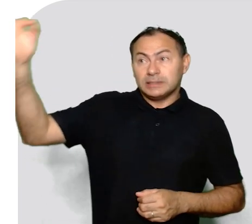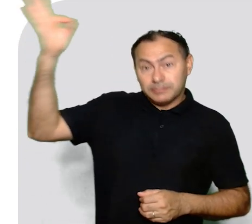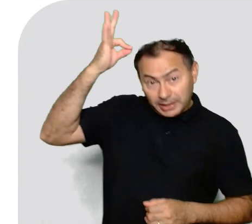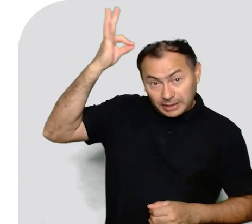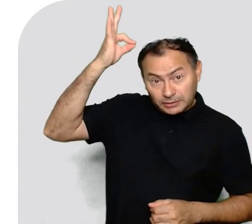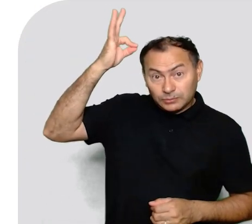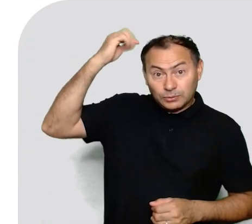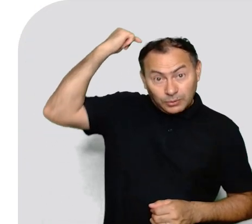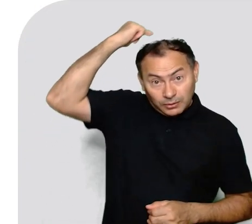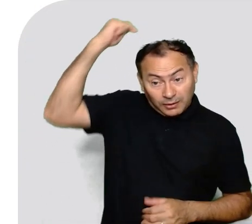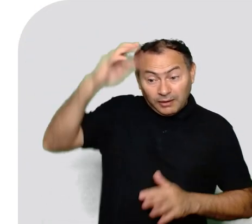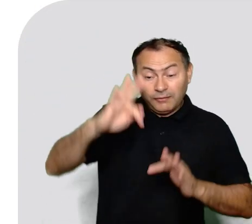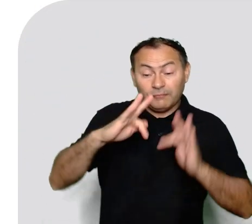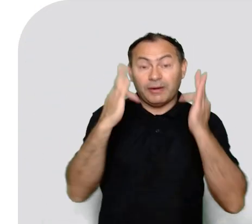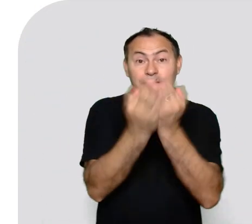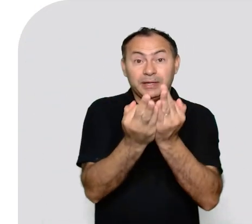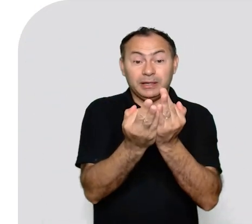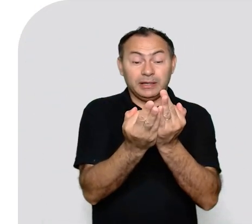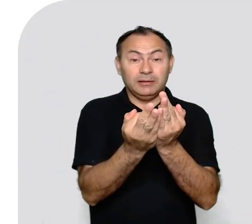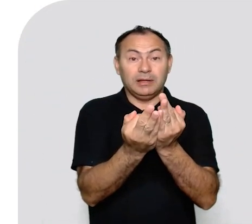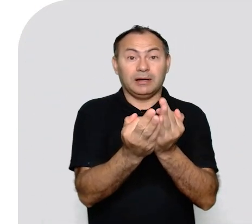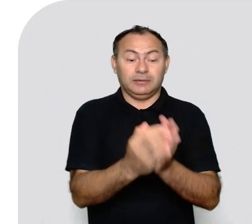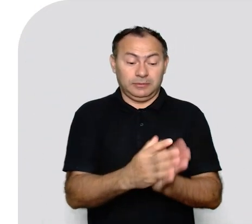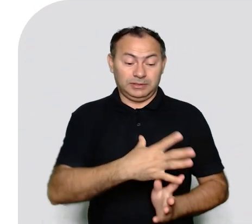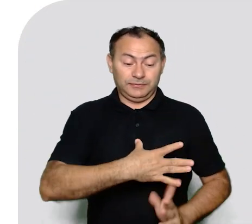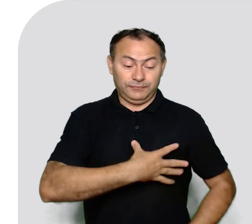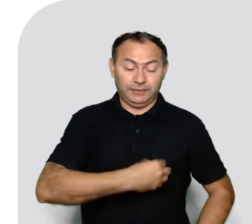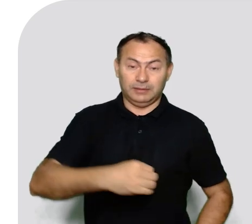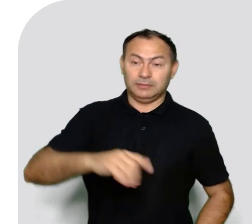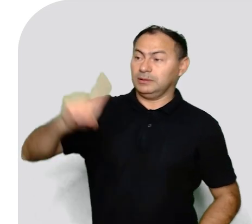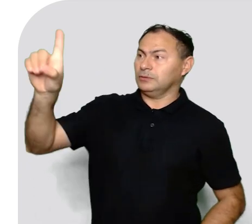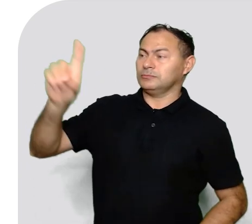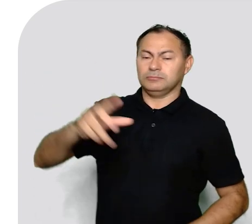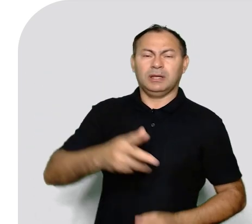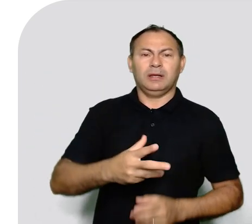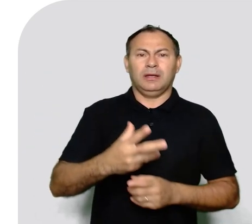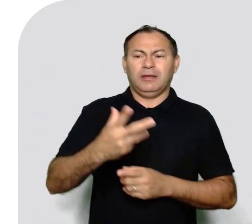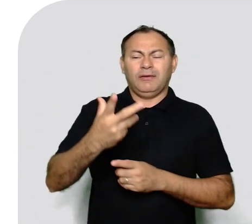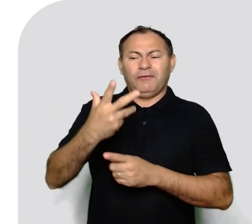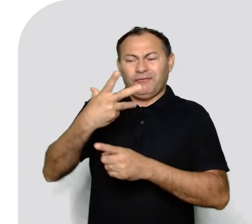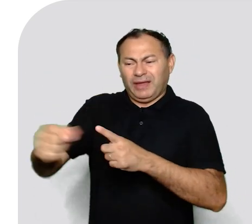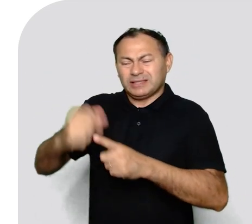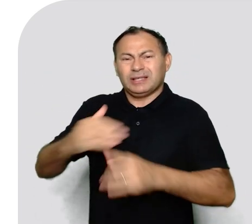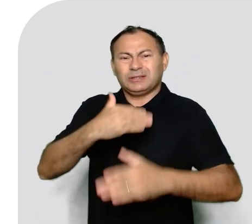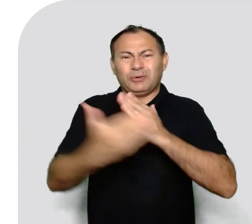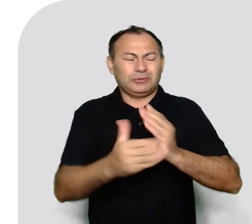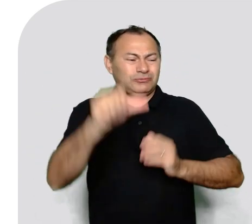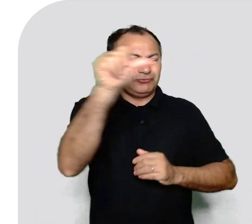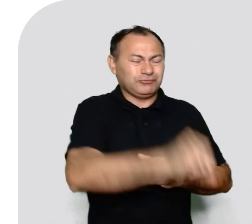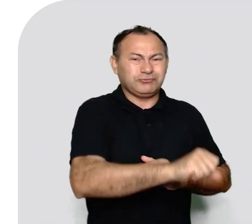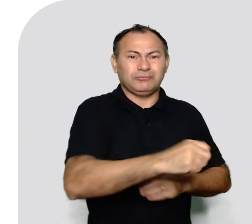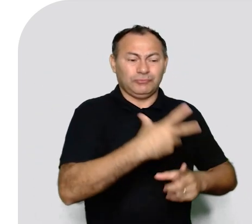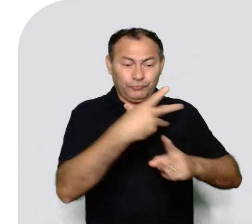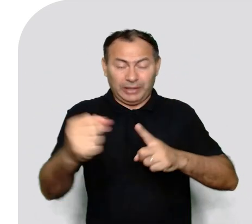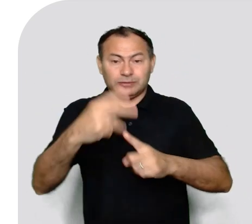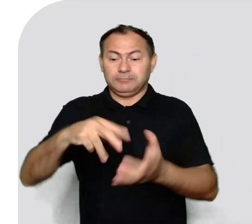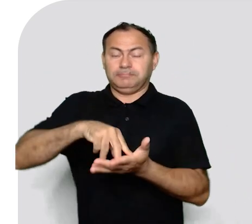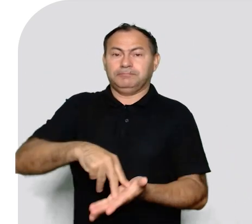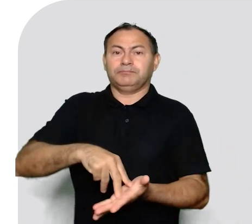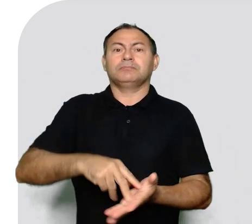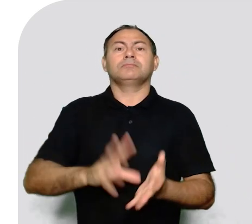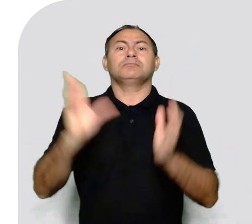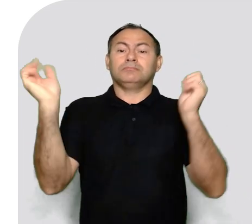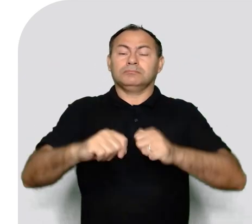espírito familiar de filhos de Deus, superem todas as discórdias, possibilitando